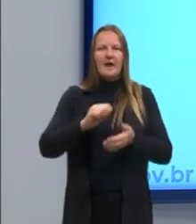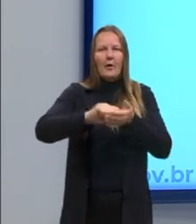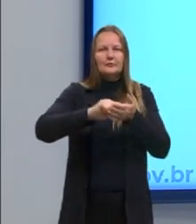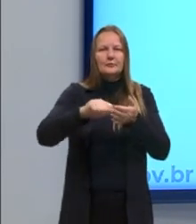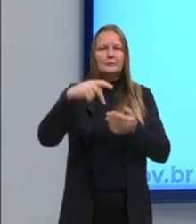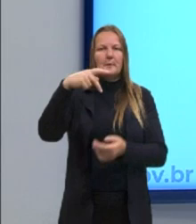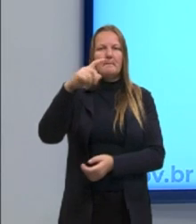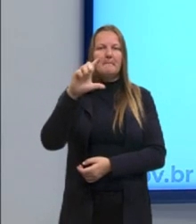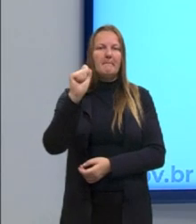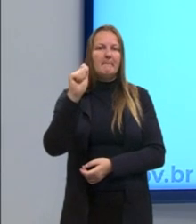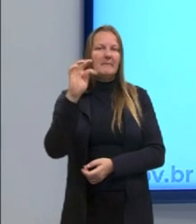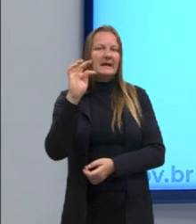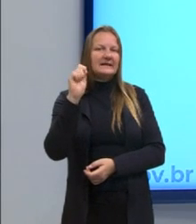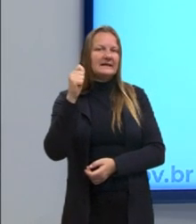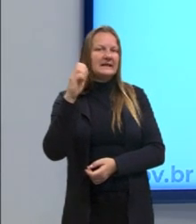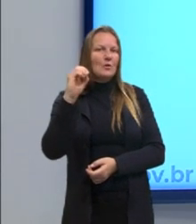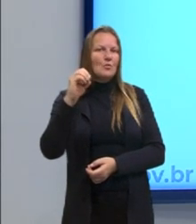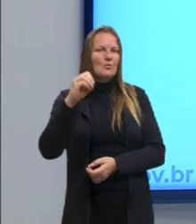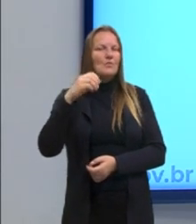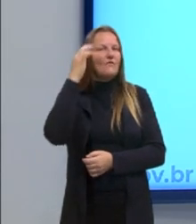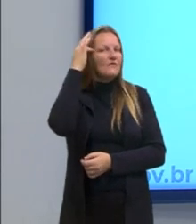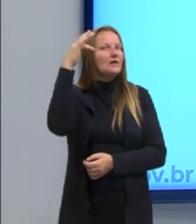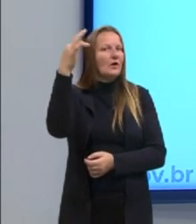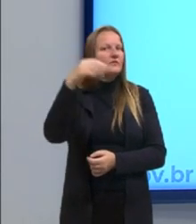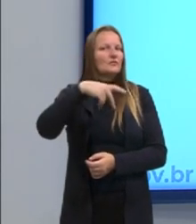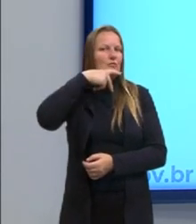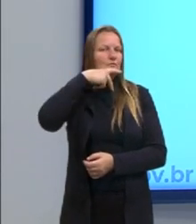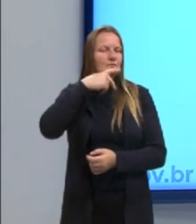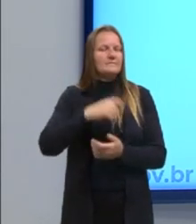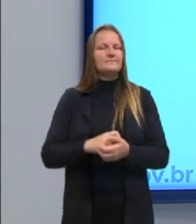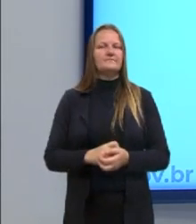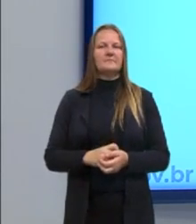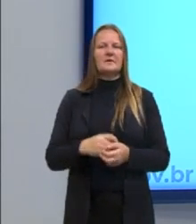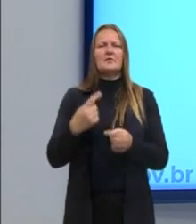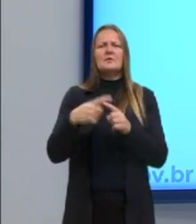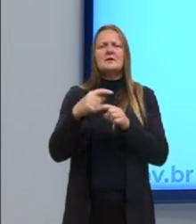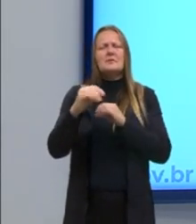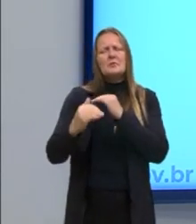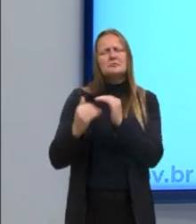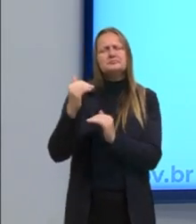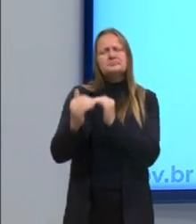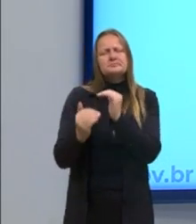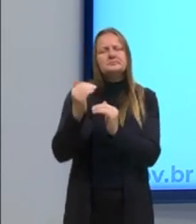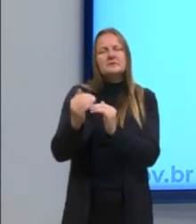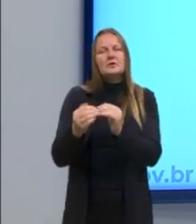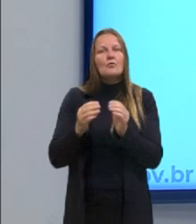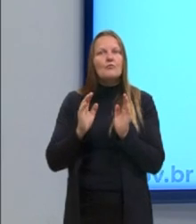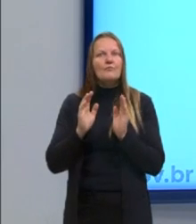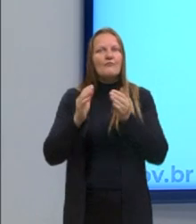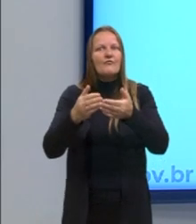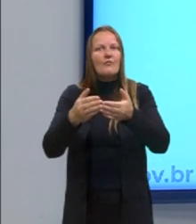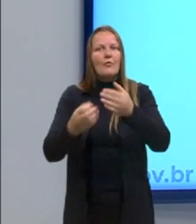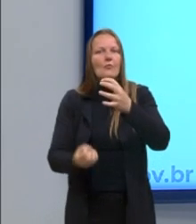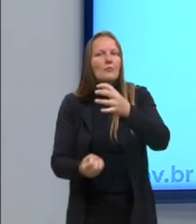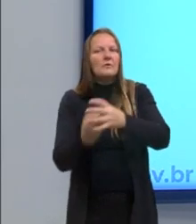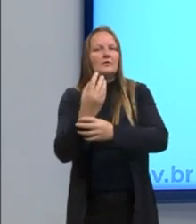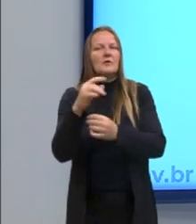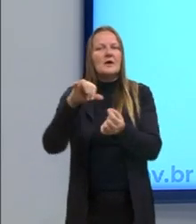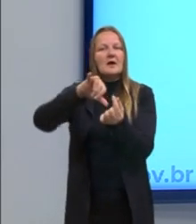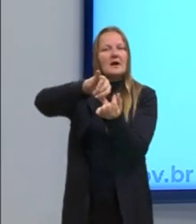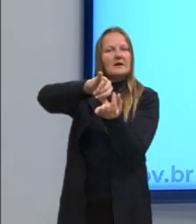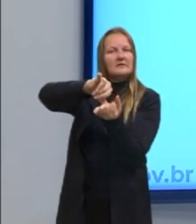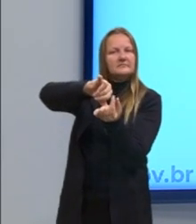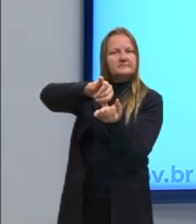científica que o próprio conte prega vai desencadear no capitalismo são todos fatores que estão interligados e vai no